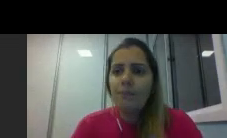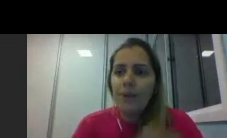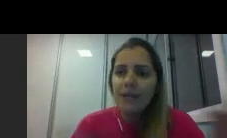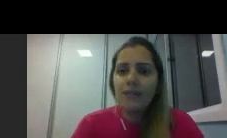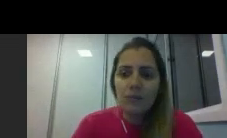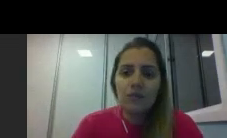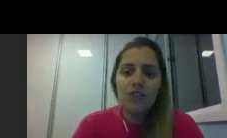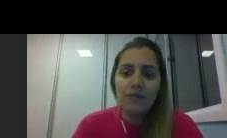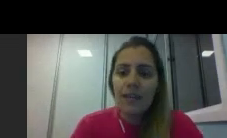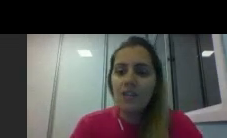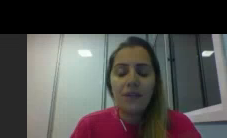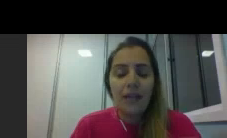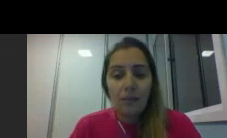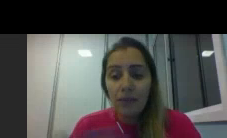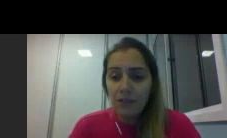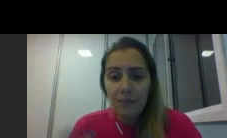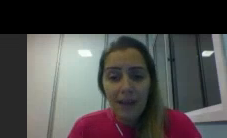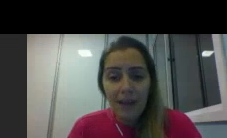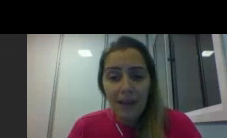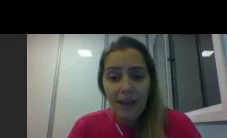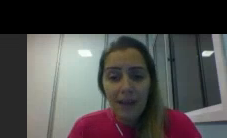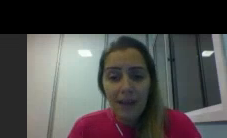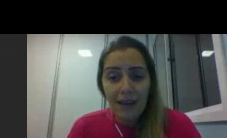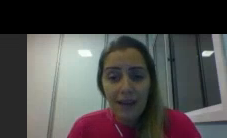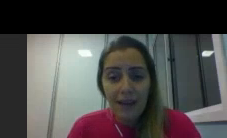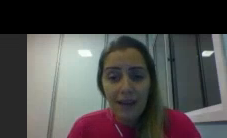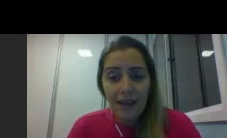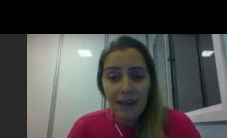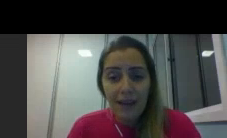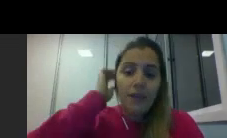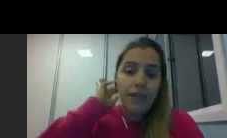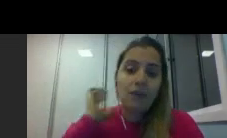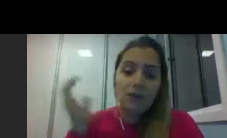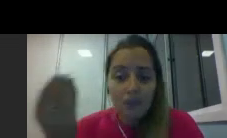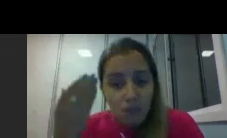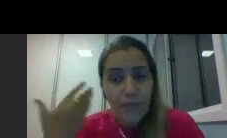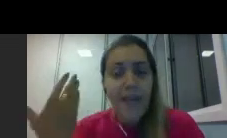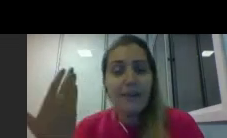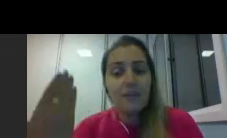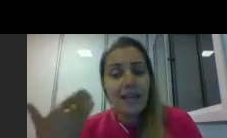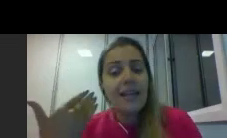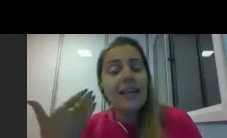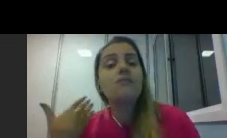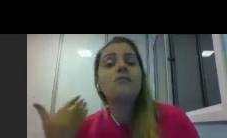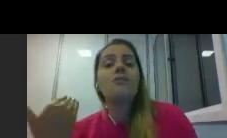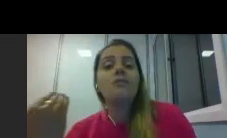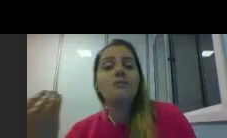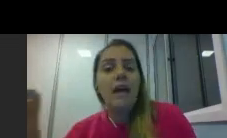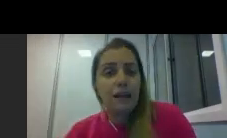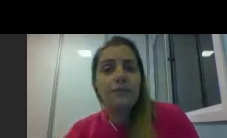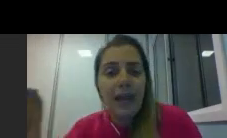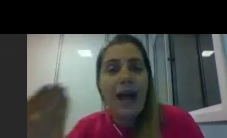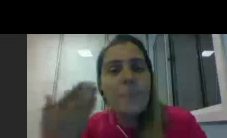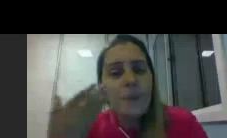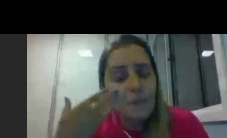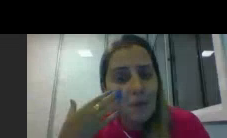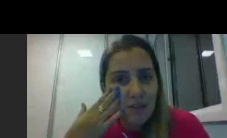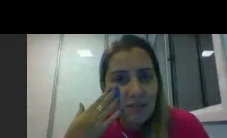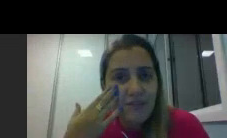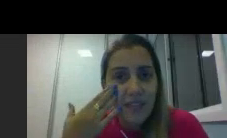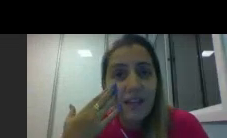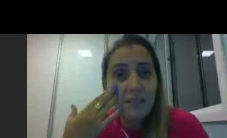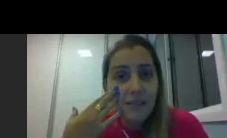Só que por esse motivo, né, de ficar bonito demais, enfim, O que acontece? Eu sou obrigada a usar lentes de contato,